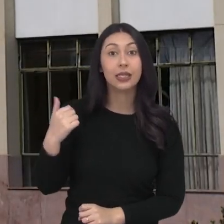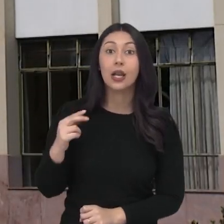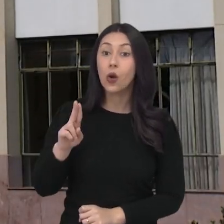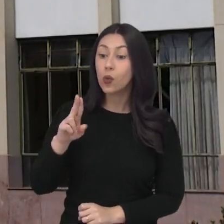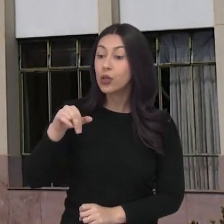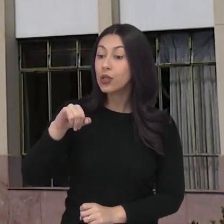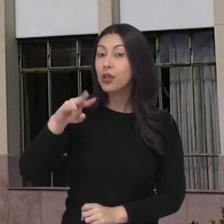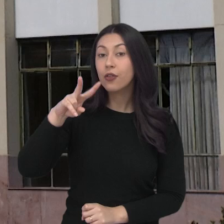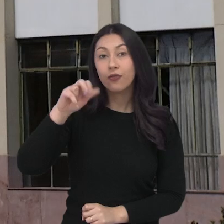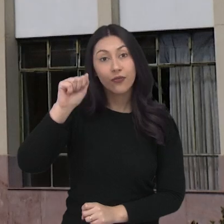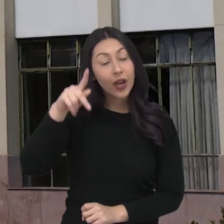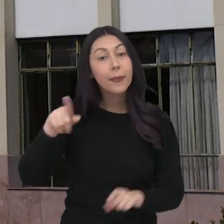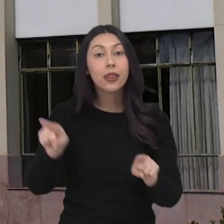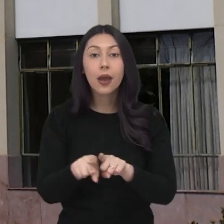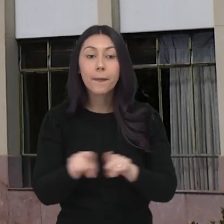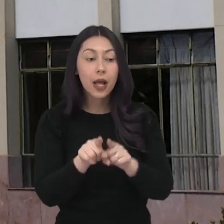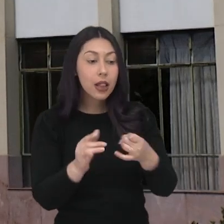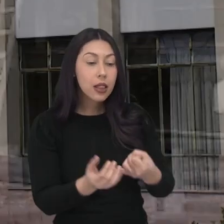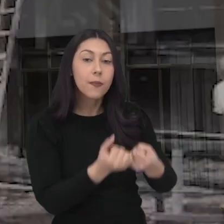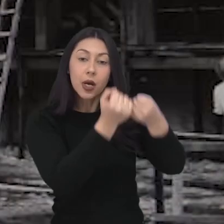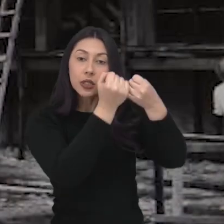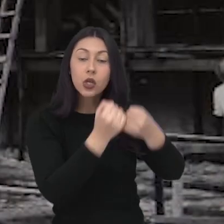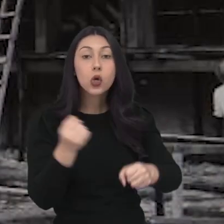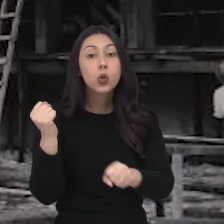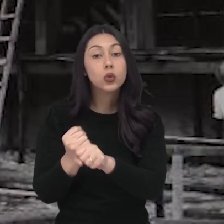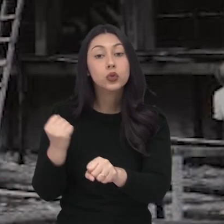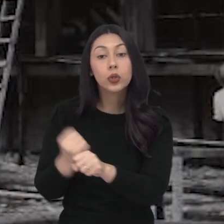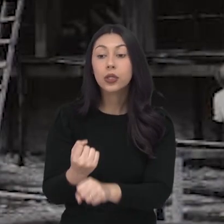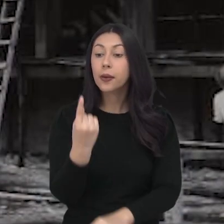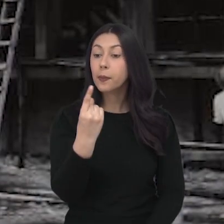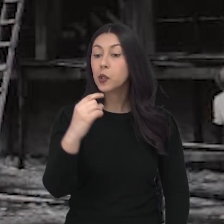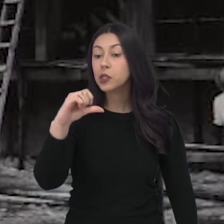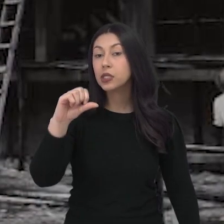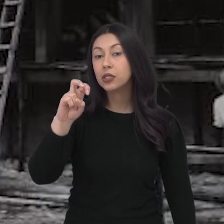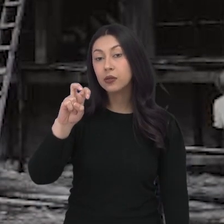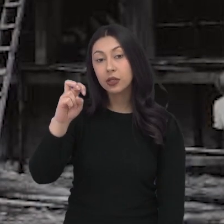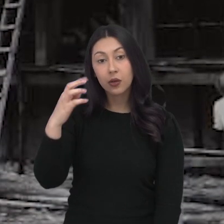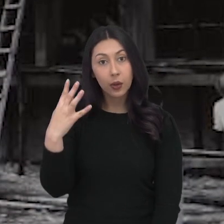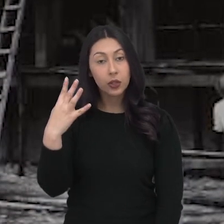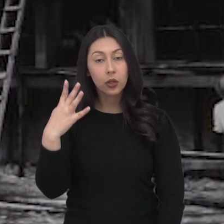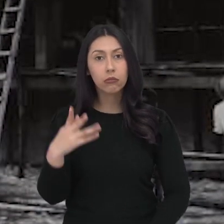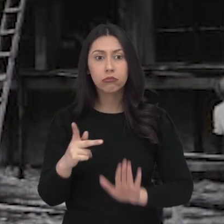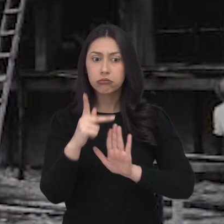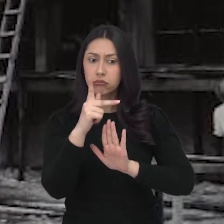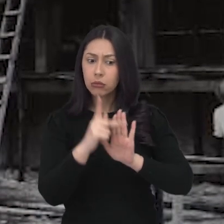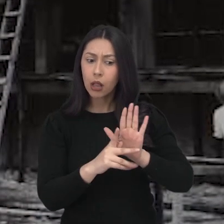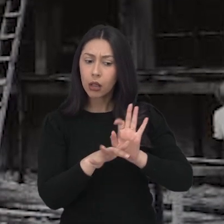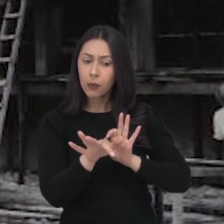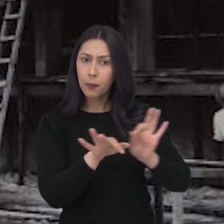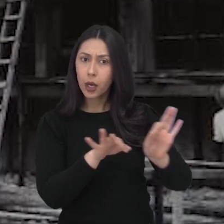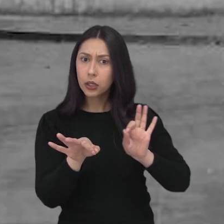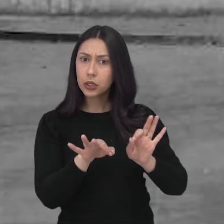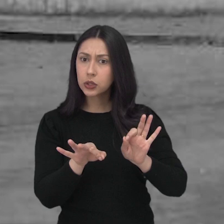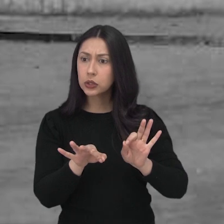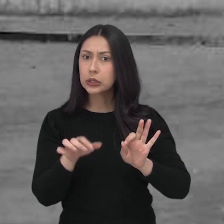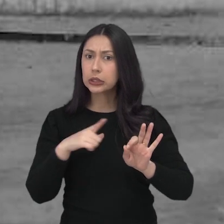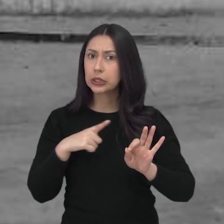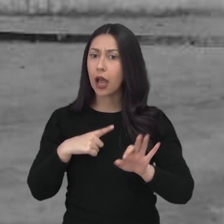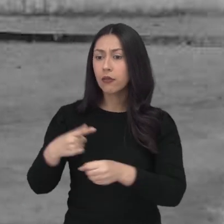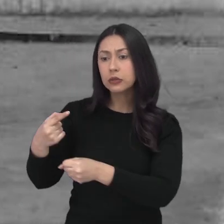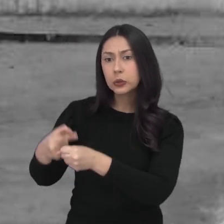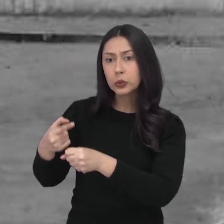de bens preservados de São José. Construído em 1954, o projeto mobilizou